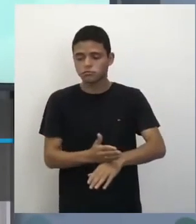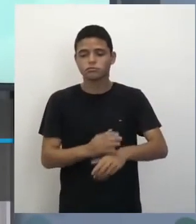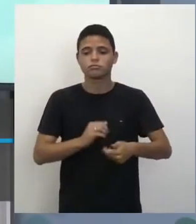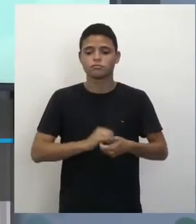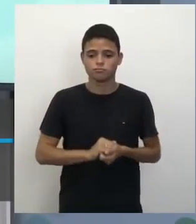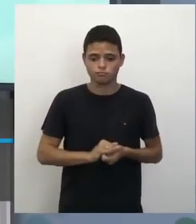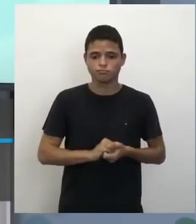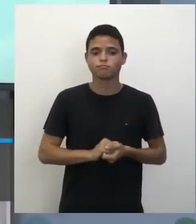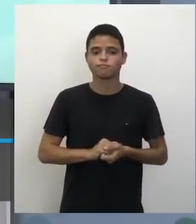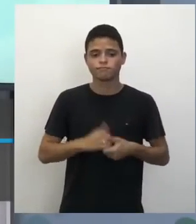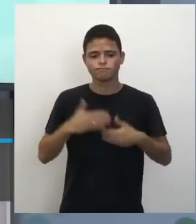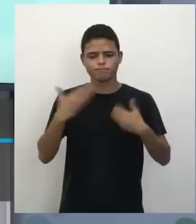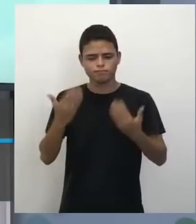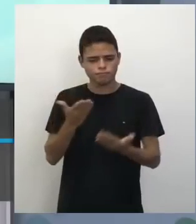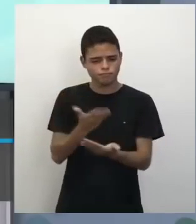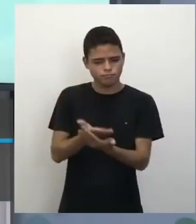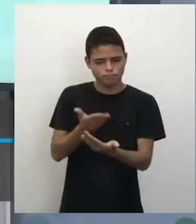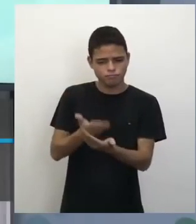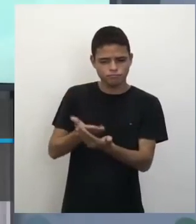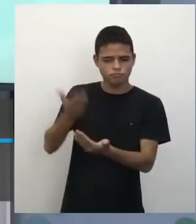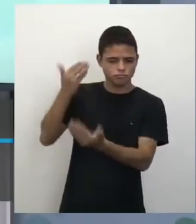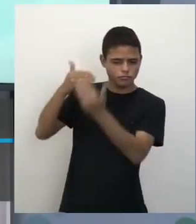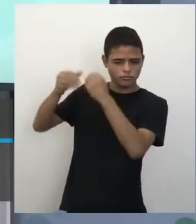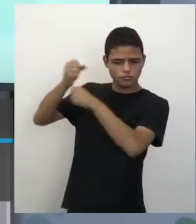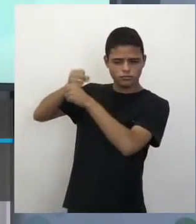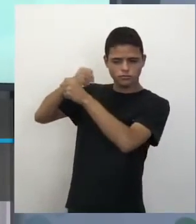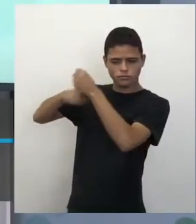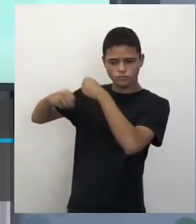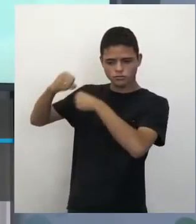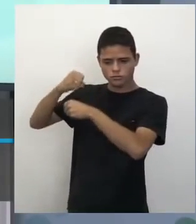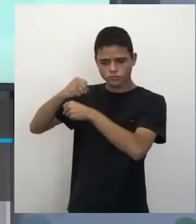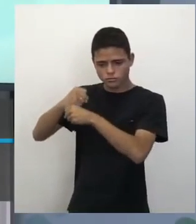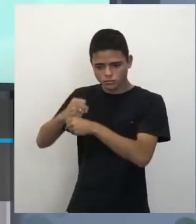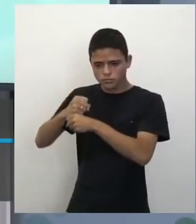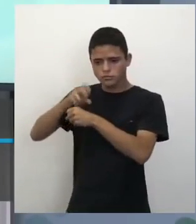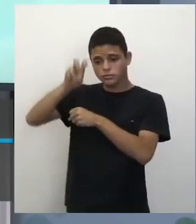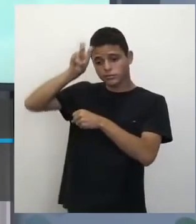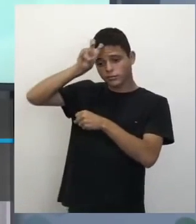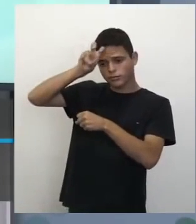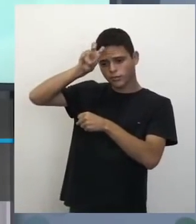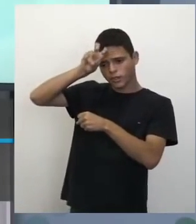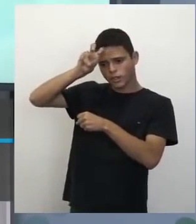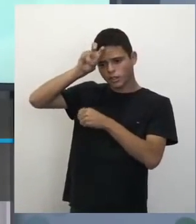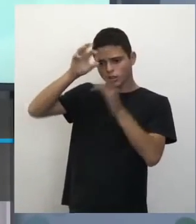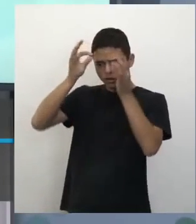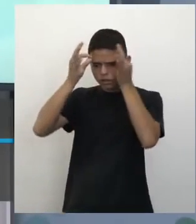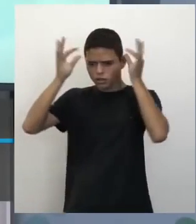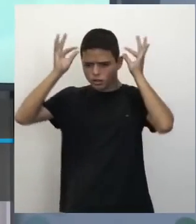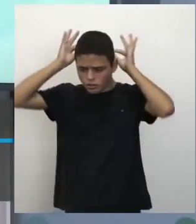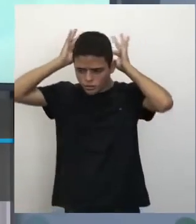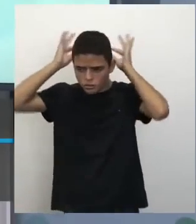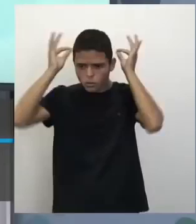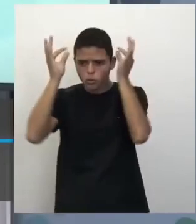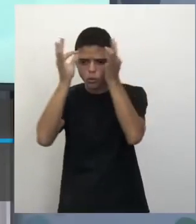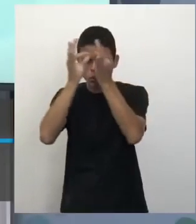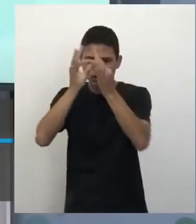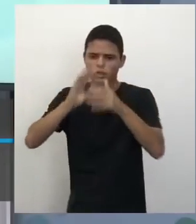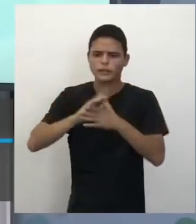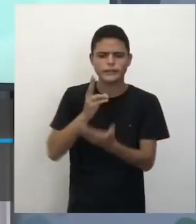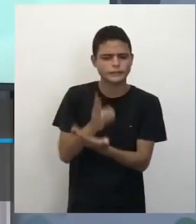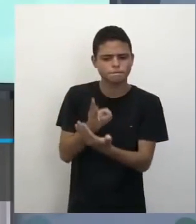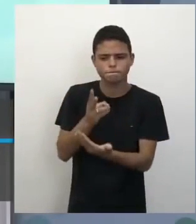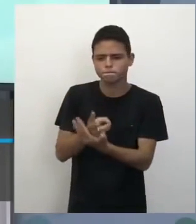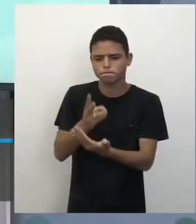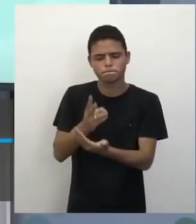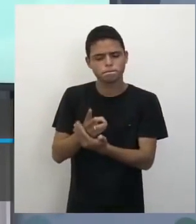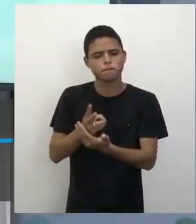nós estudamos, quando vocês estudaram o ano passado, os egípcios, os persas, os gregos, sempre houve